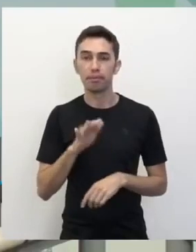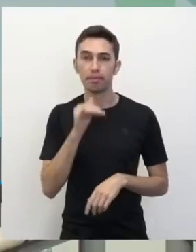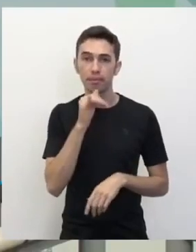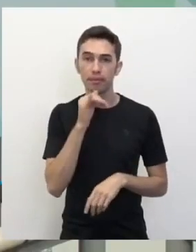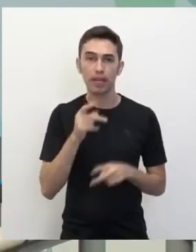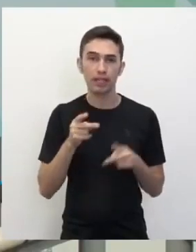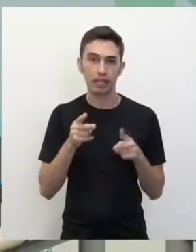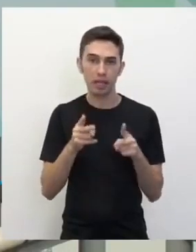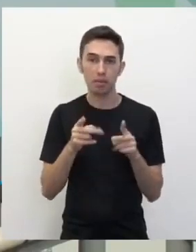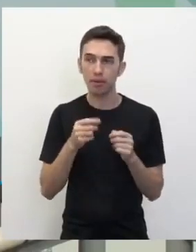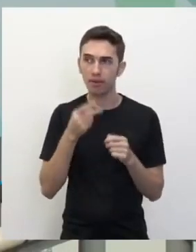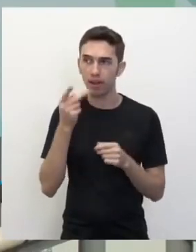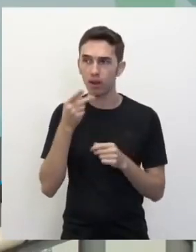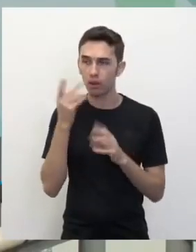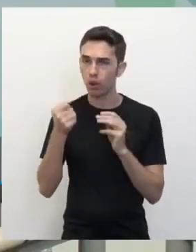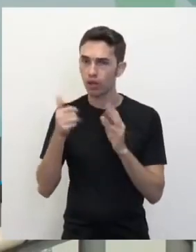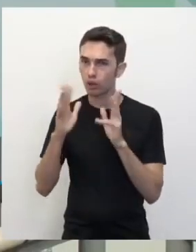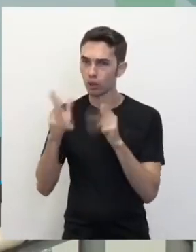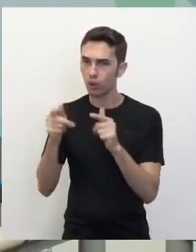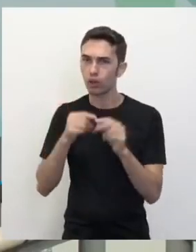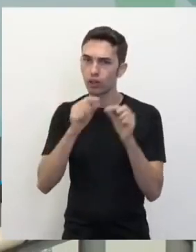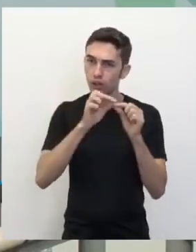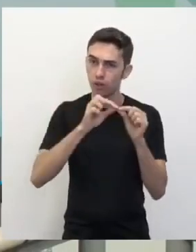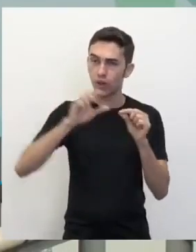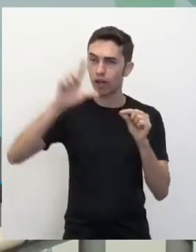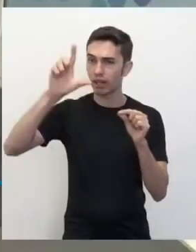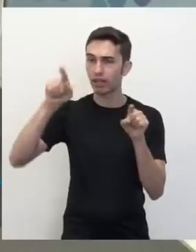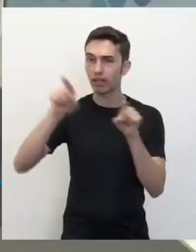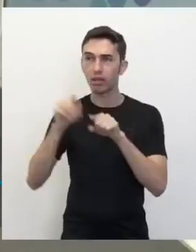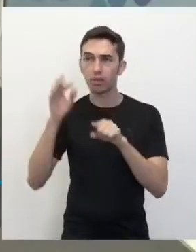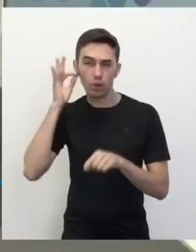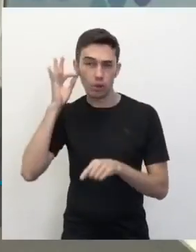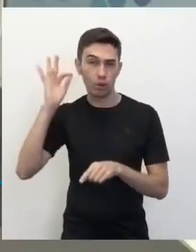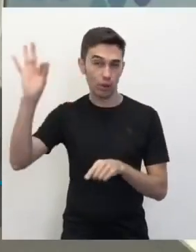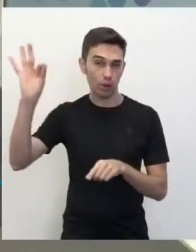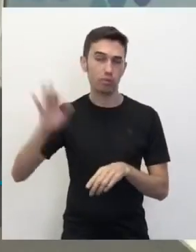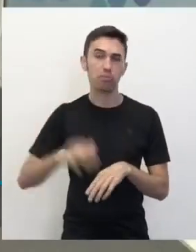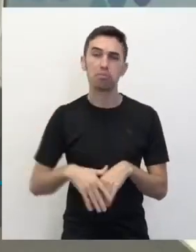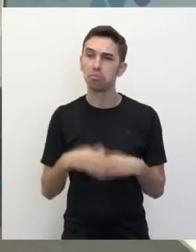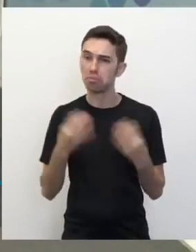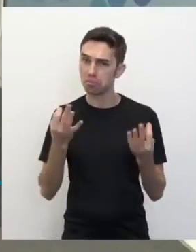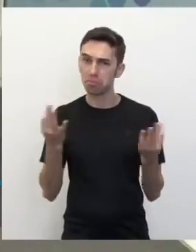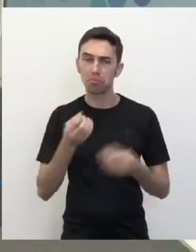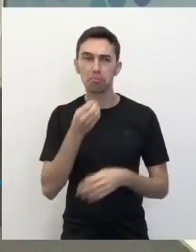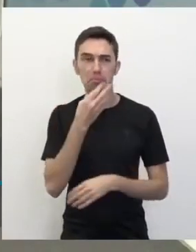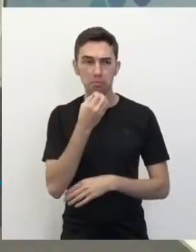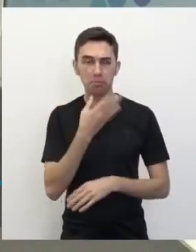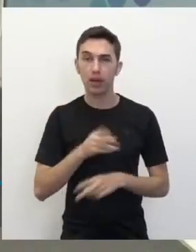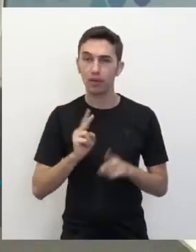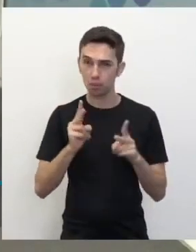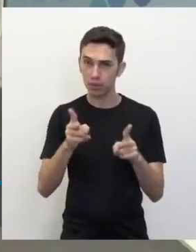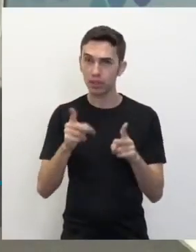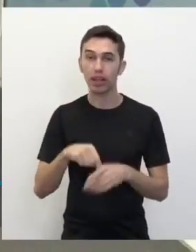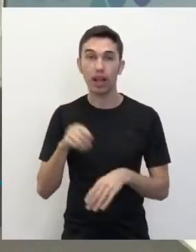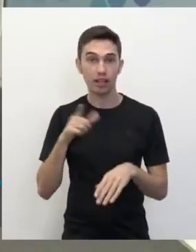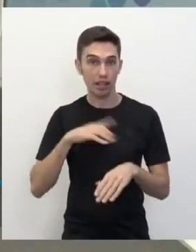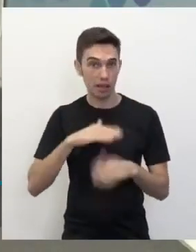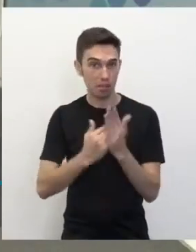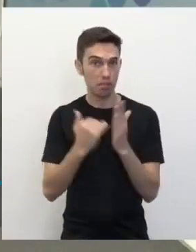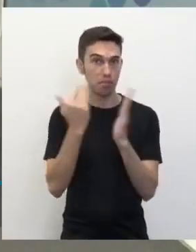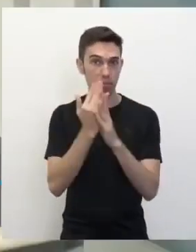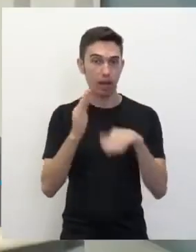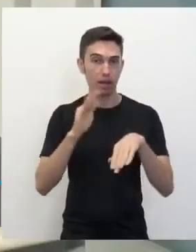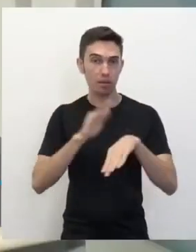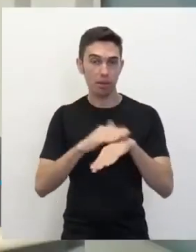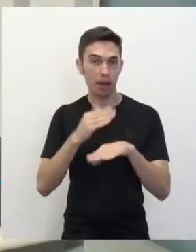questão do crescente e a questão do agudo também. Legal. Perfeito, turma. Vamos seguir, tem mais coisa para ouvir aí, hein?